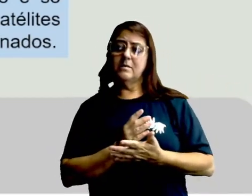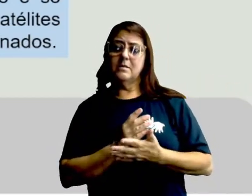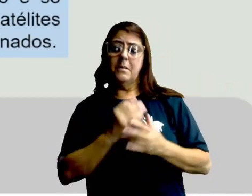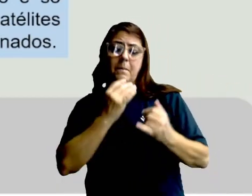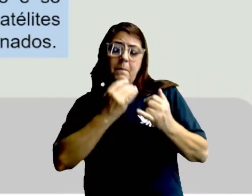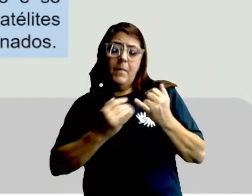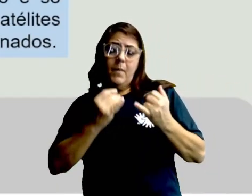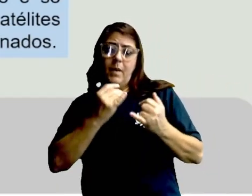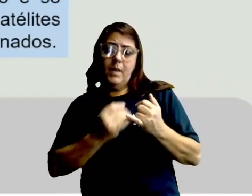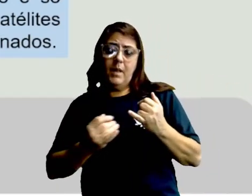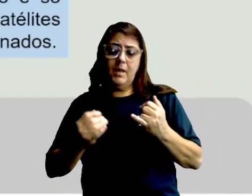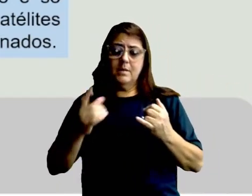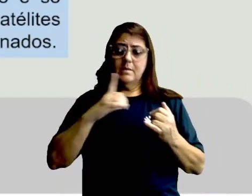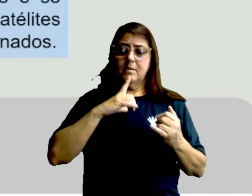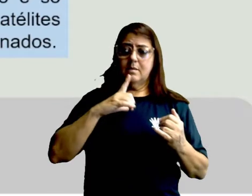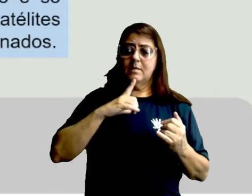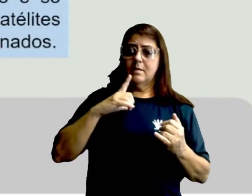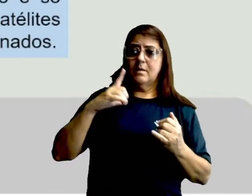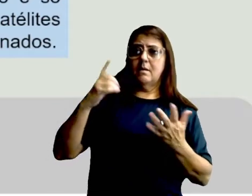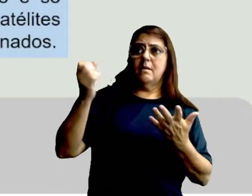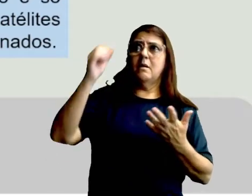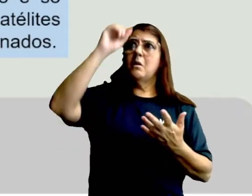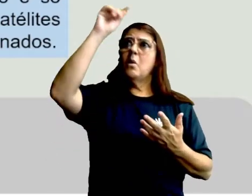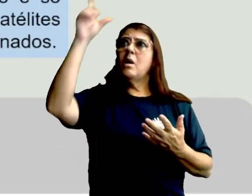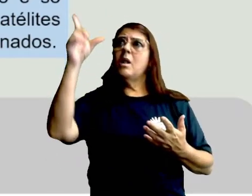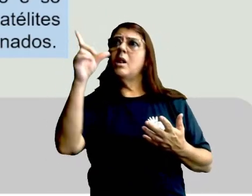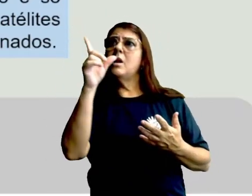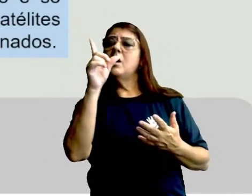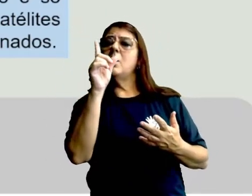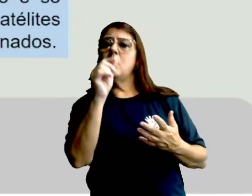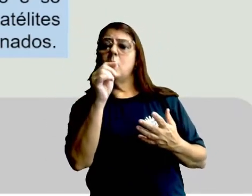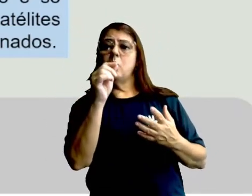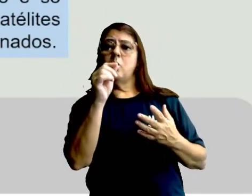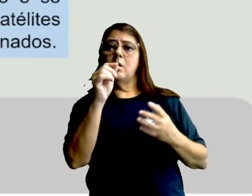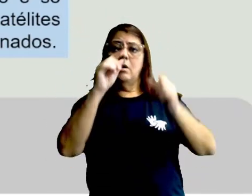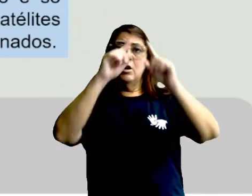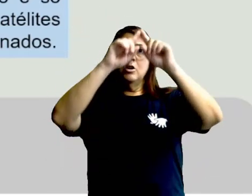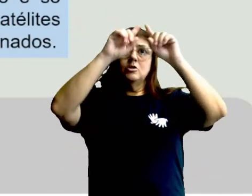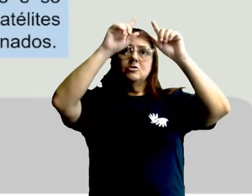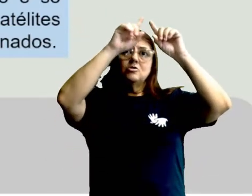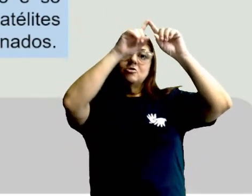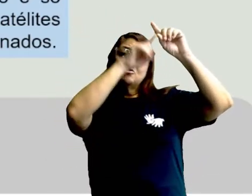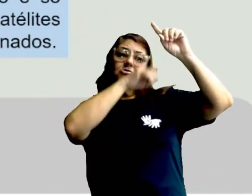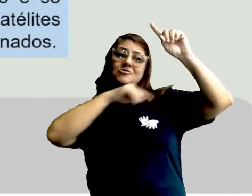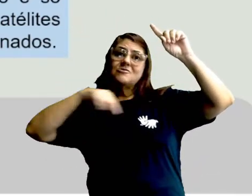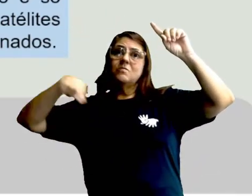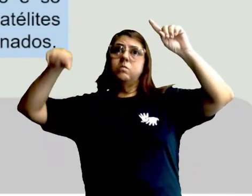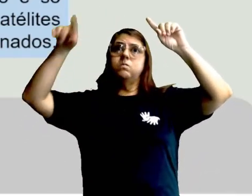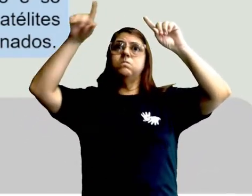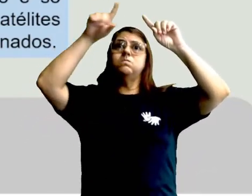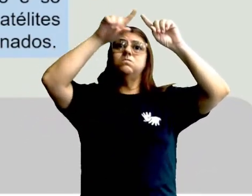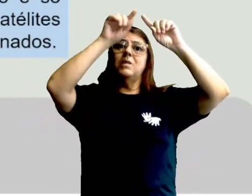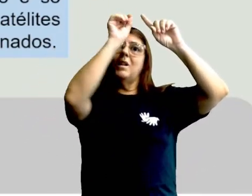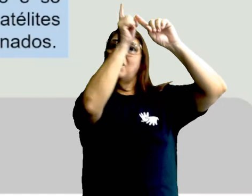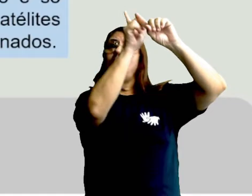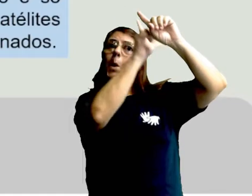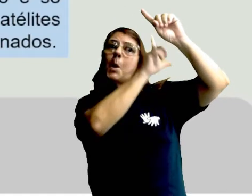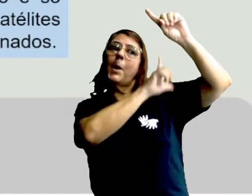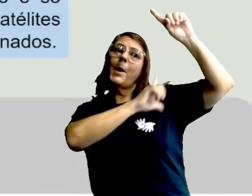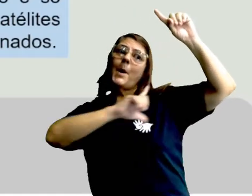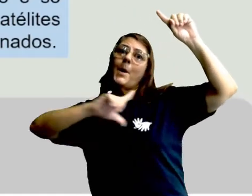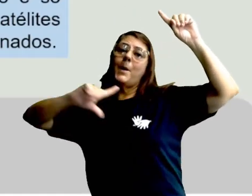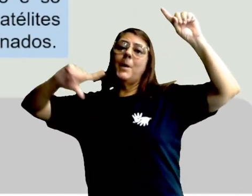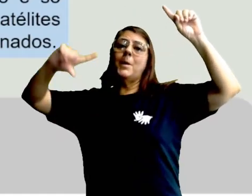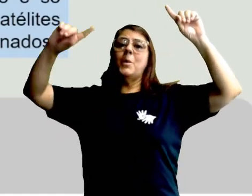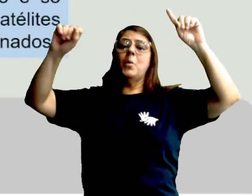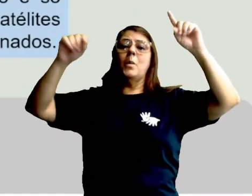parecem que têm luz própria, como a Lua, por exemplo, quando está cheia, Isso acontece porque ela está muito